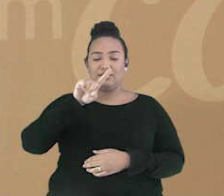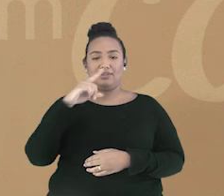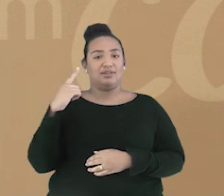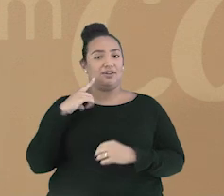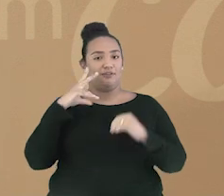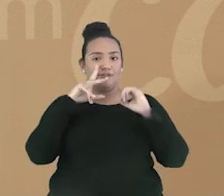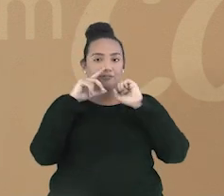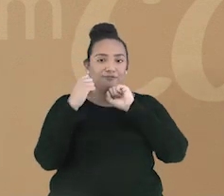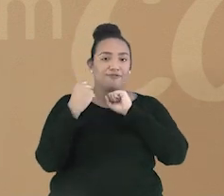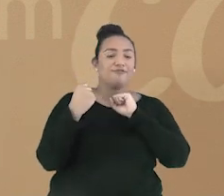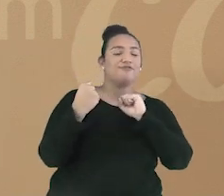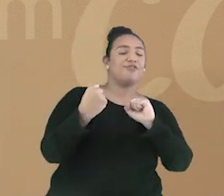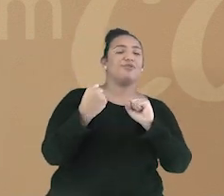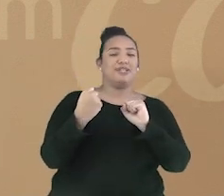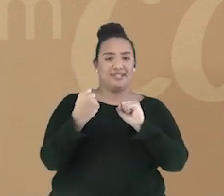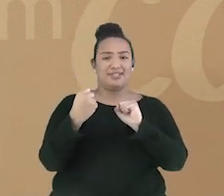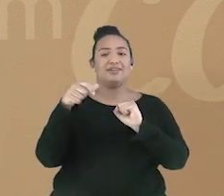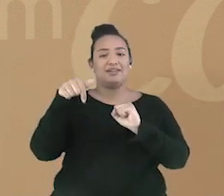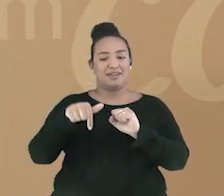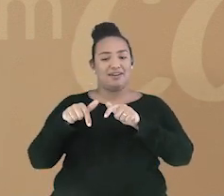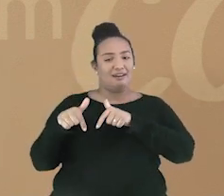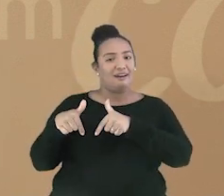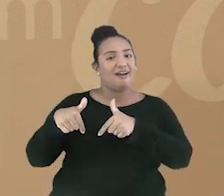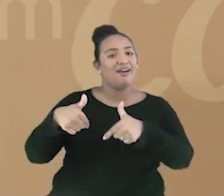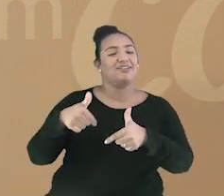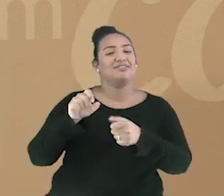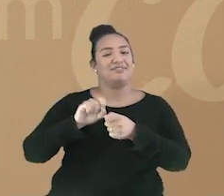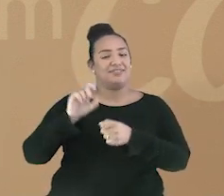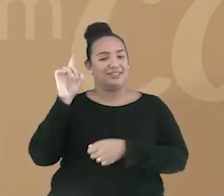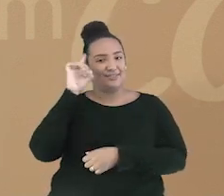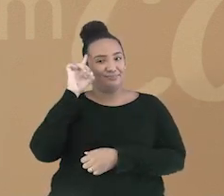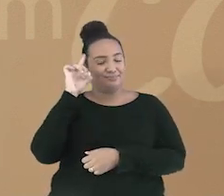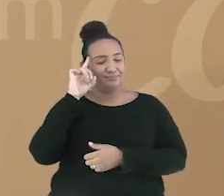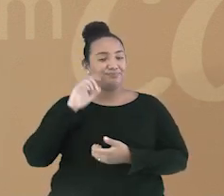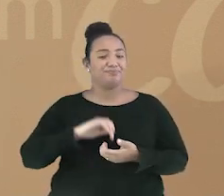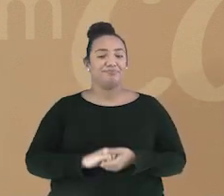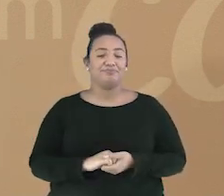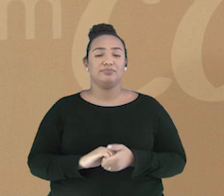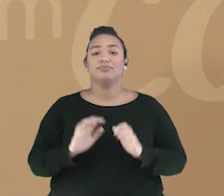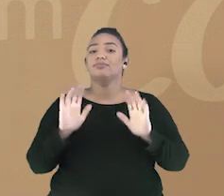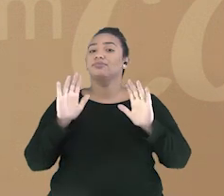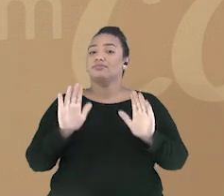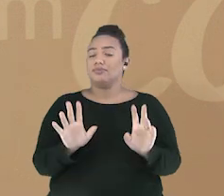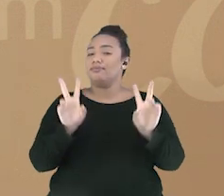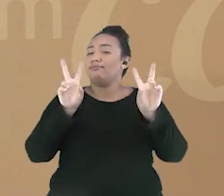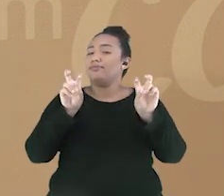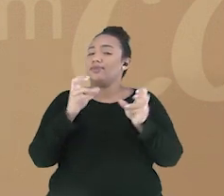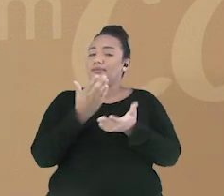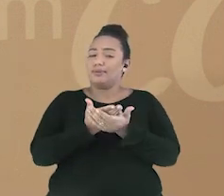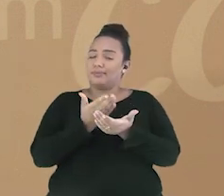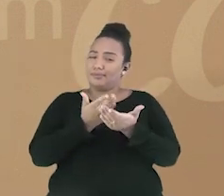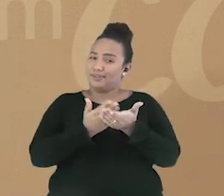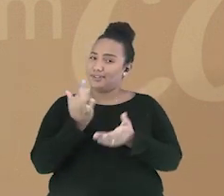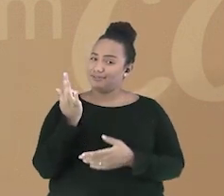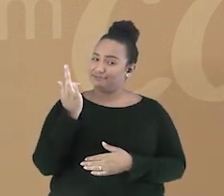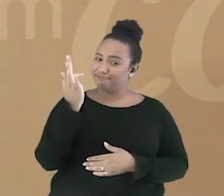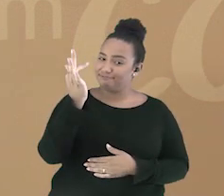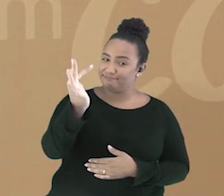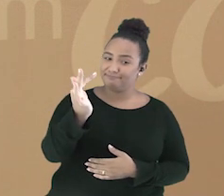e disposição para realizar nossas tarefas diárias. Mas isso é um assunto para uma próxima